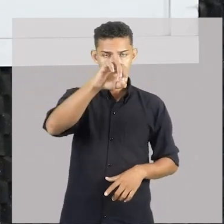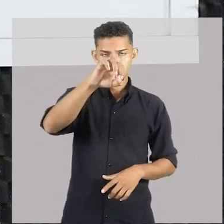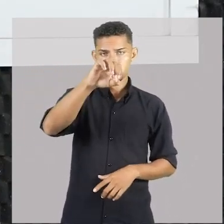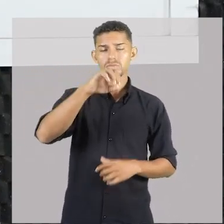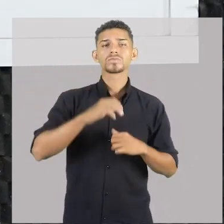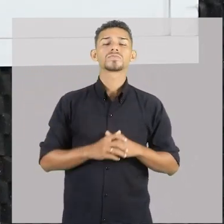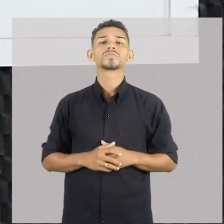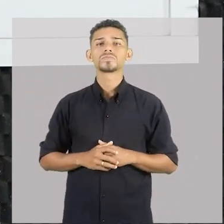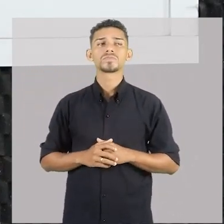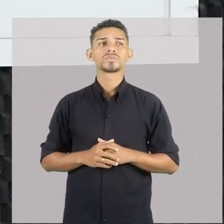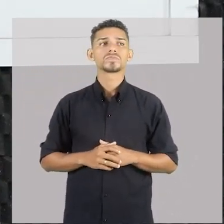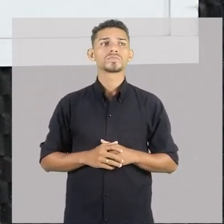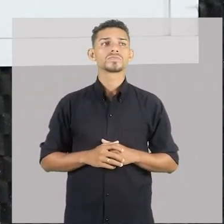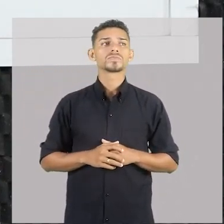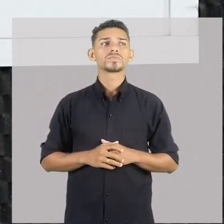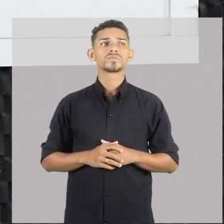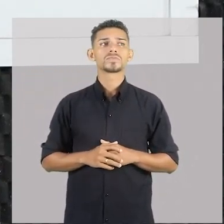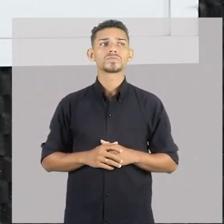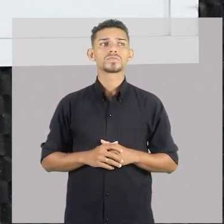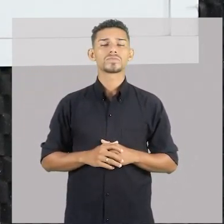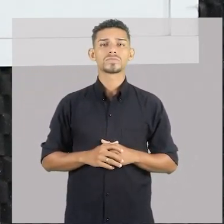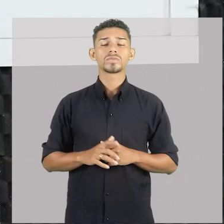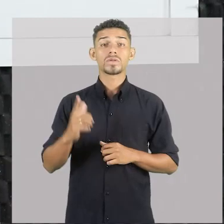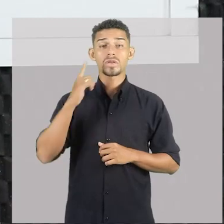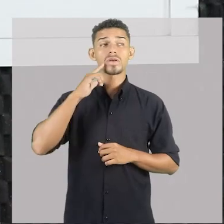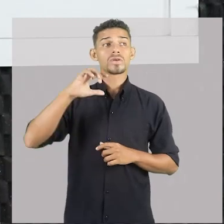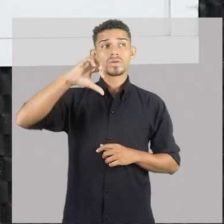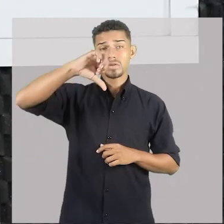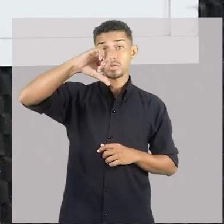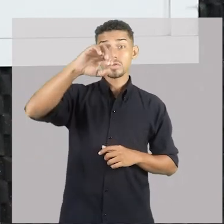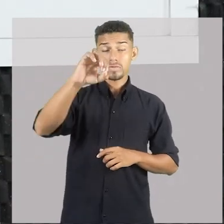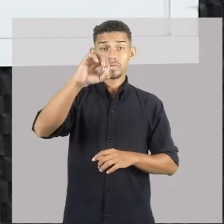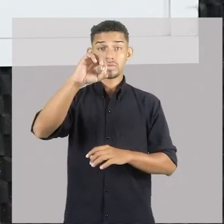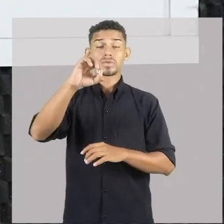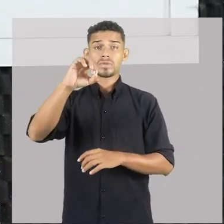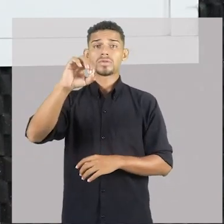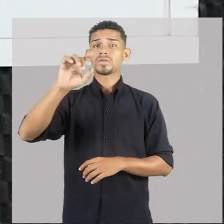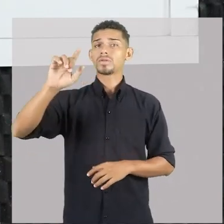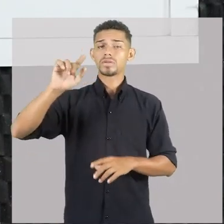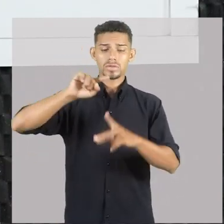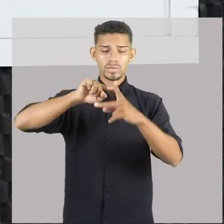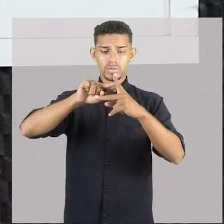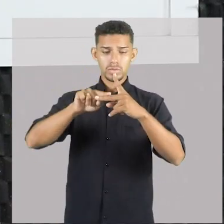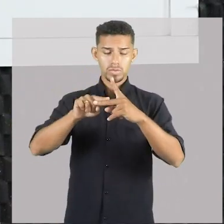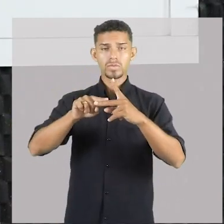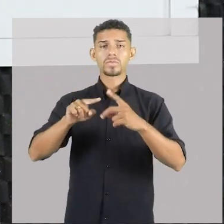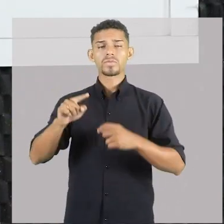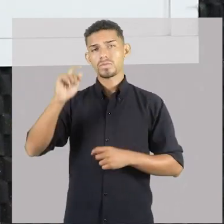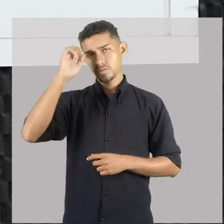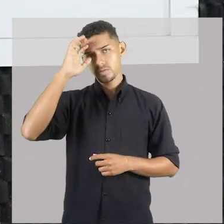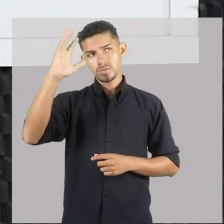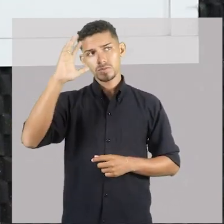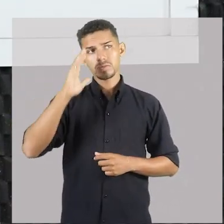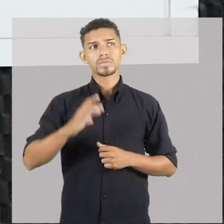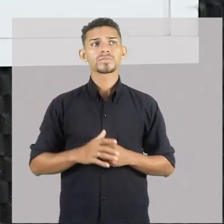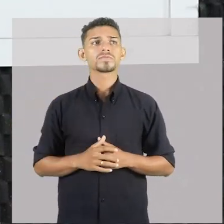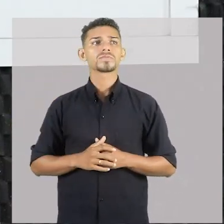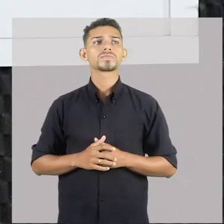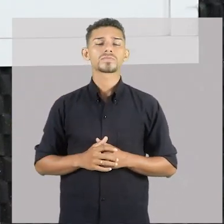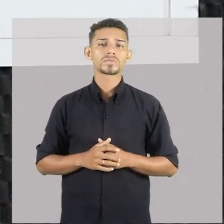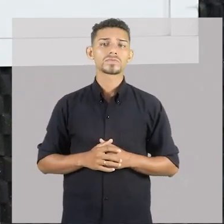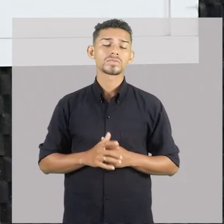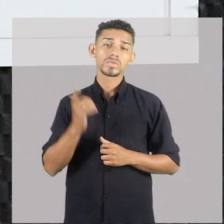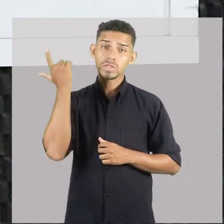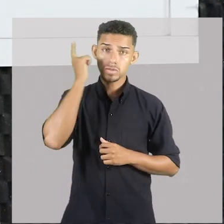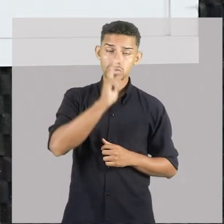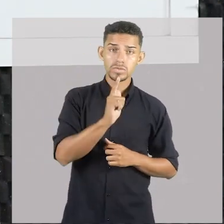secção transversal. Então, eu cortei essa área. Aí, cortei aqui, na minha imaginação, eu cortei e gerou